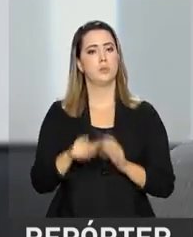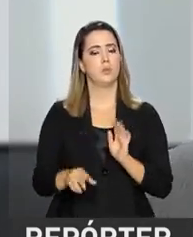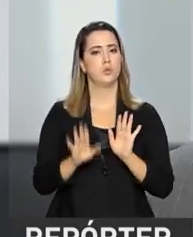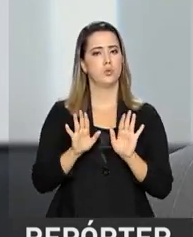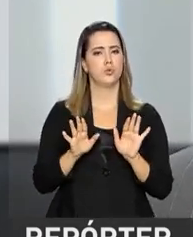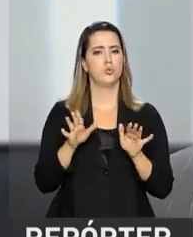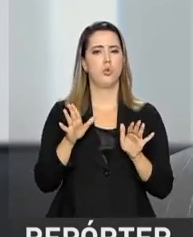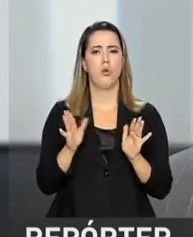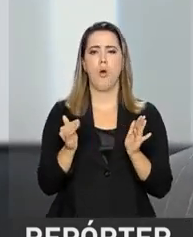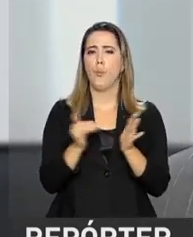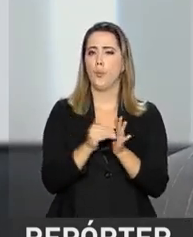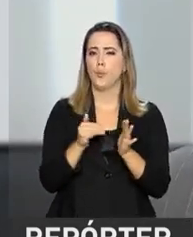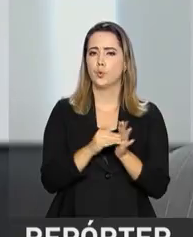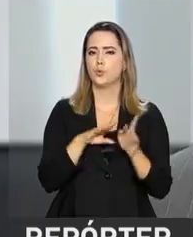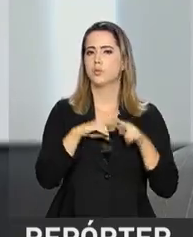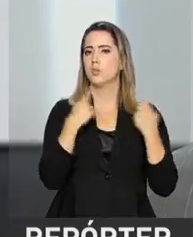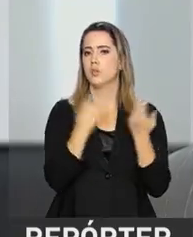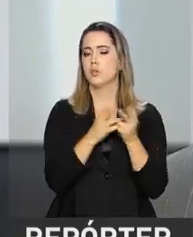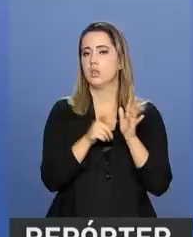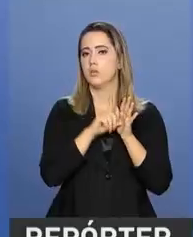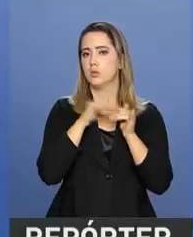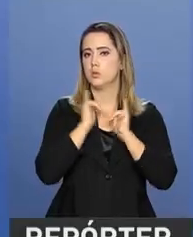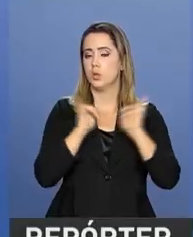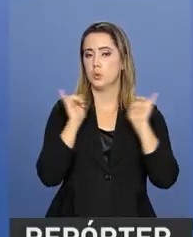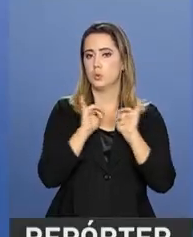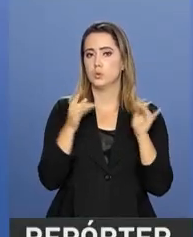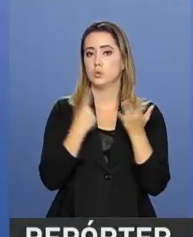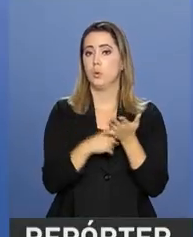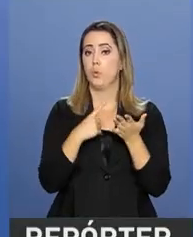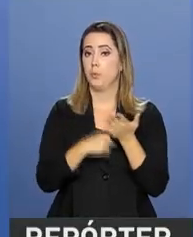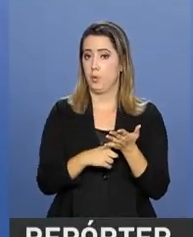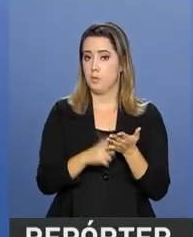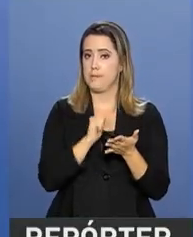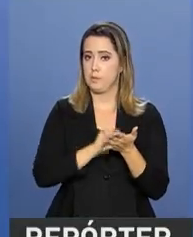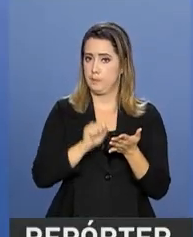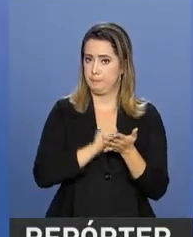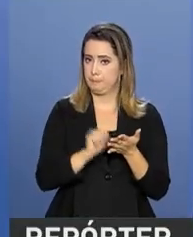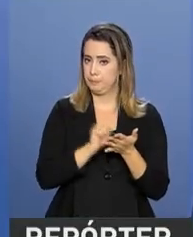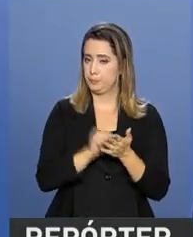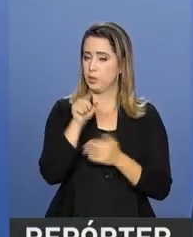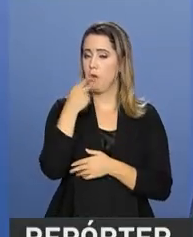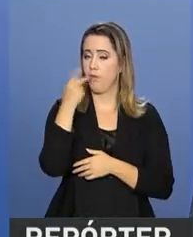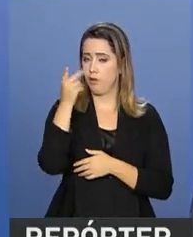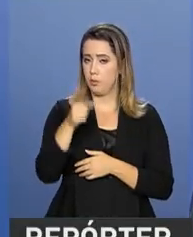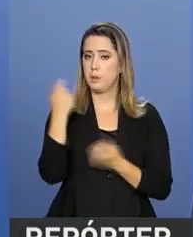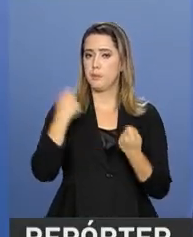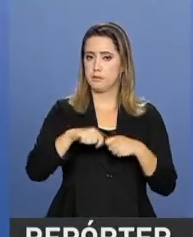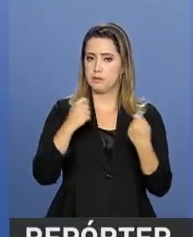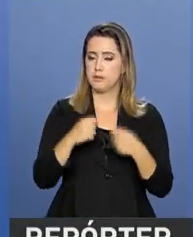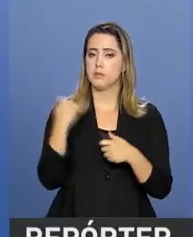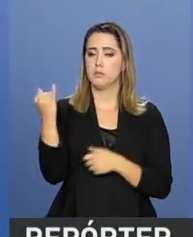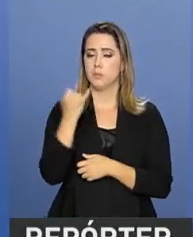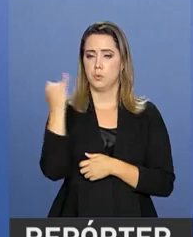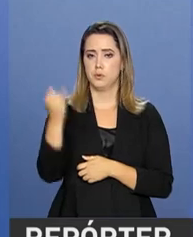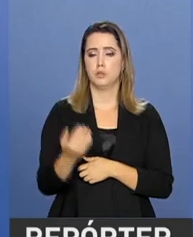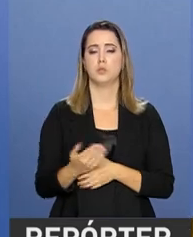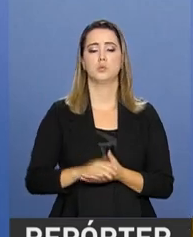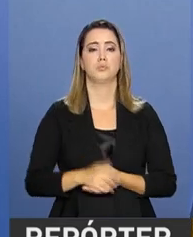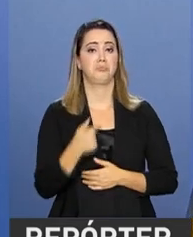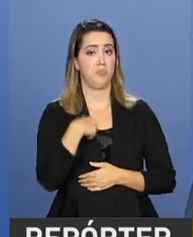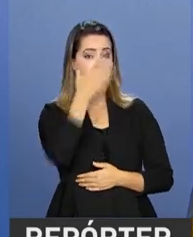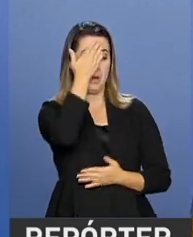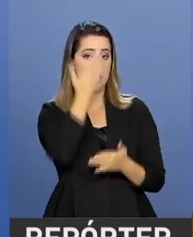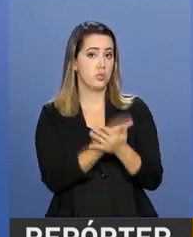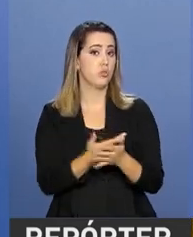a última reunião antes do anúncio do acordo. Ele destacou a importância desse entendimento para a região. É com muito otimismo